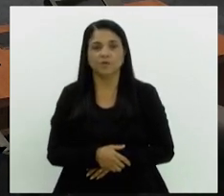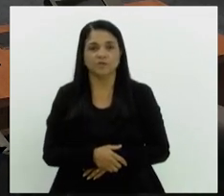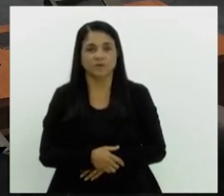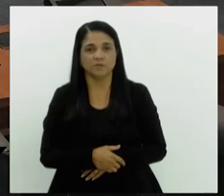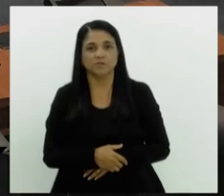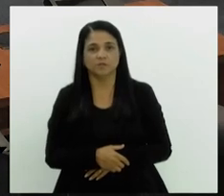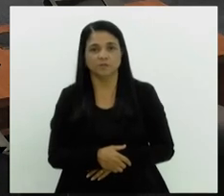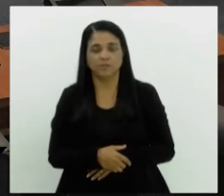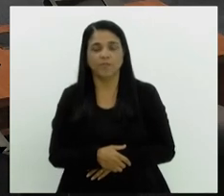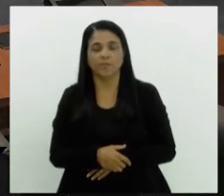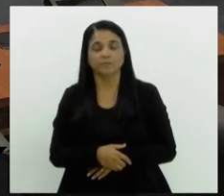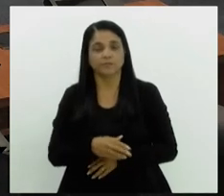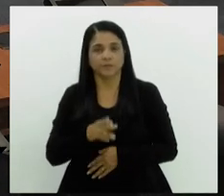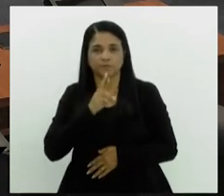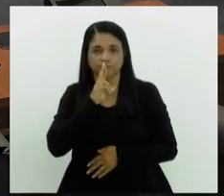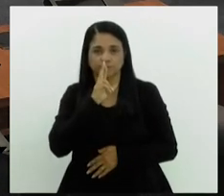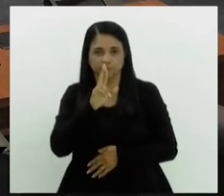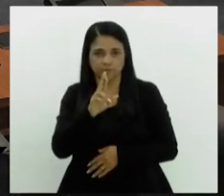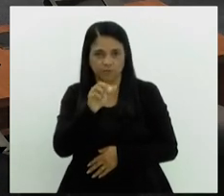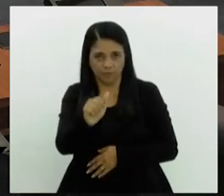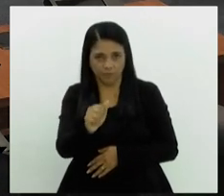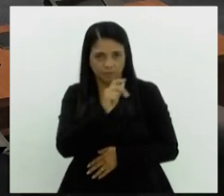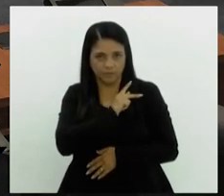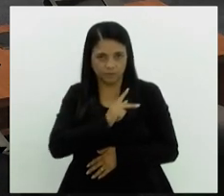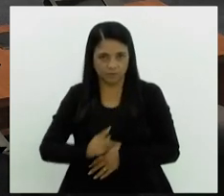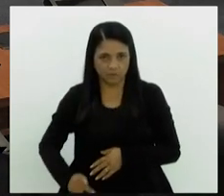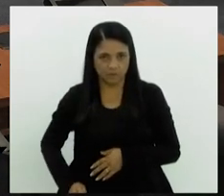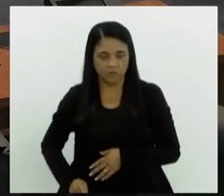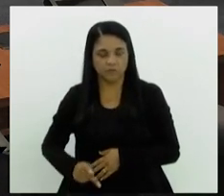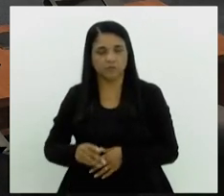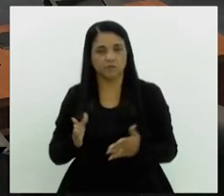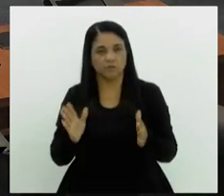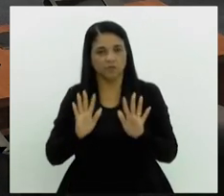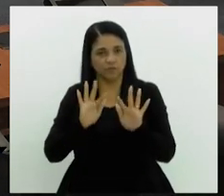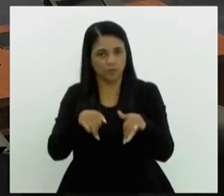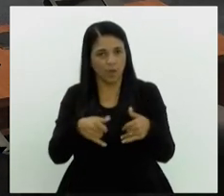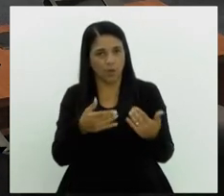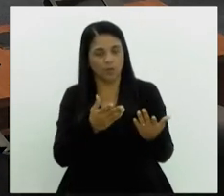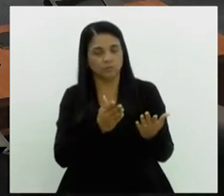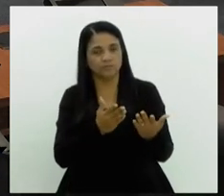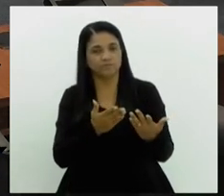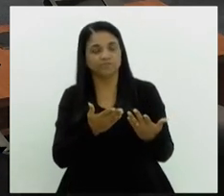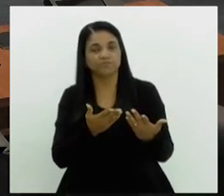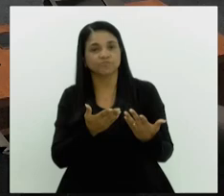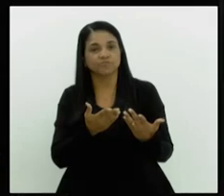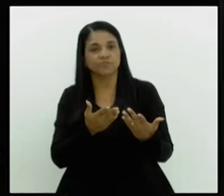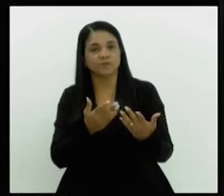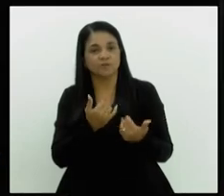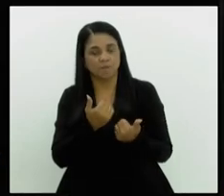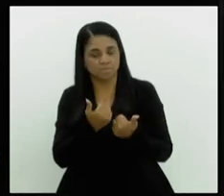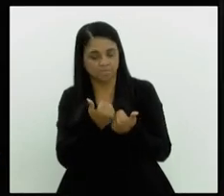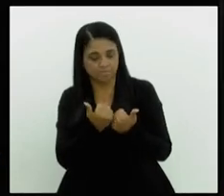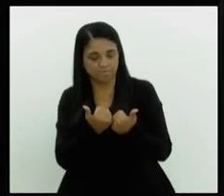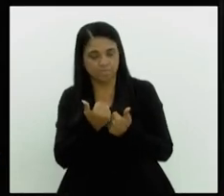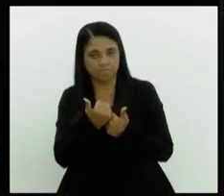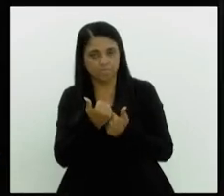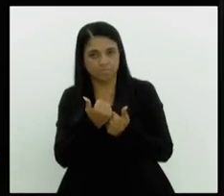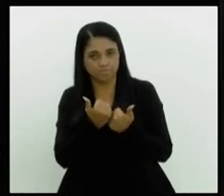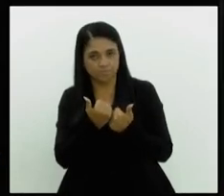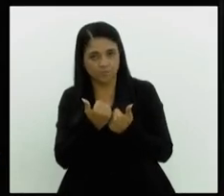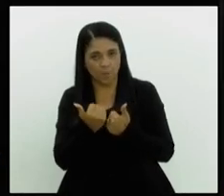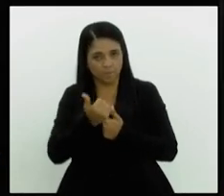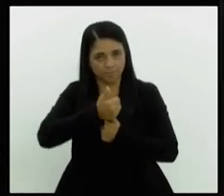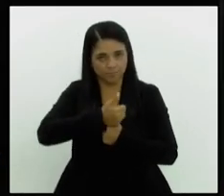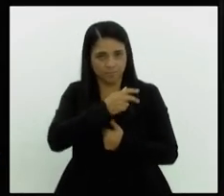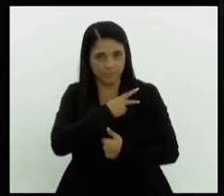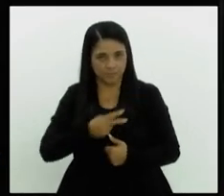Presidente Rodrigo Amorim, que nesta sessão, nesse expediente final, está presidindo esse momento importante, presidente da Comissão